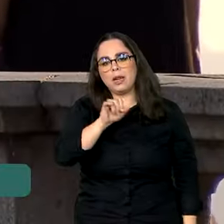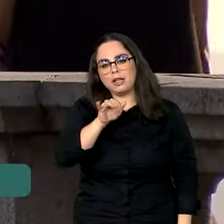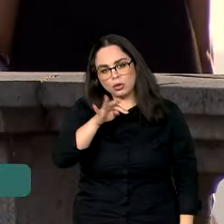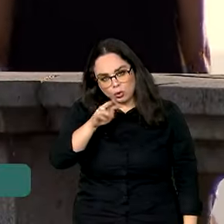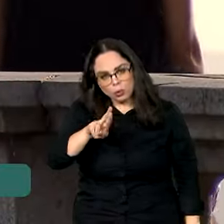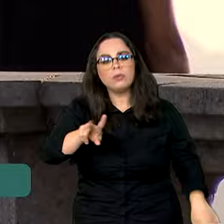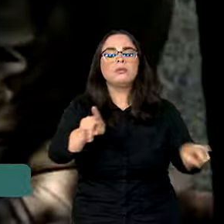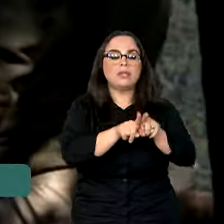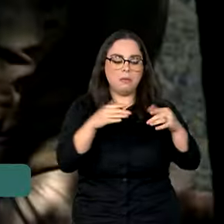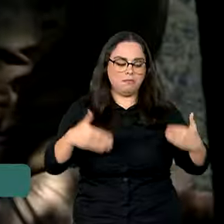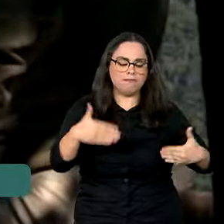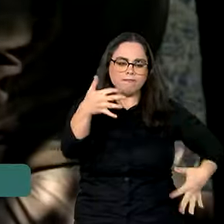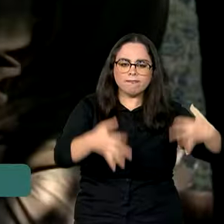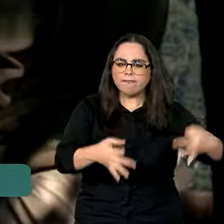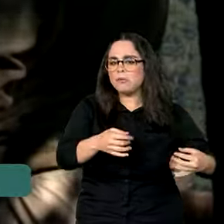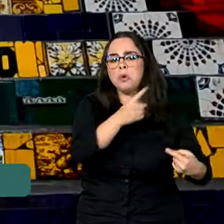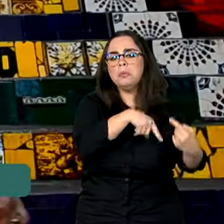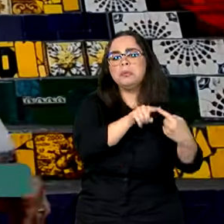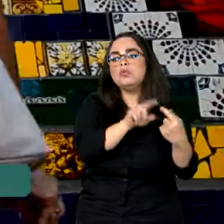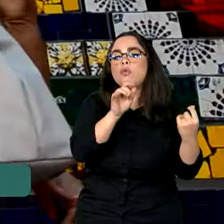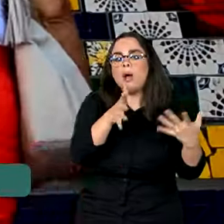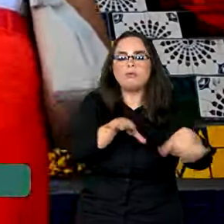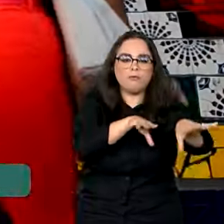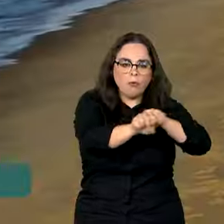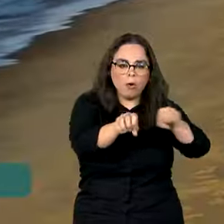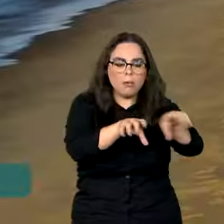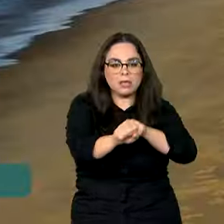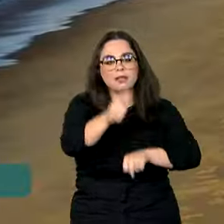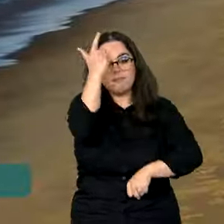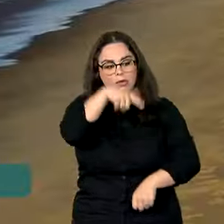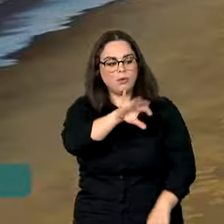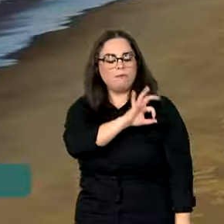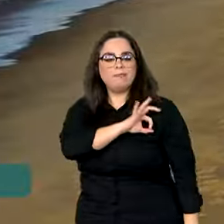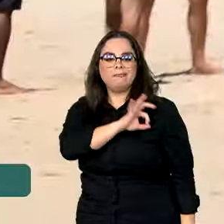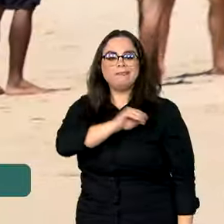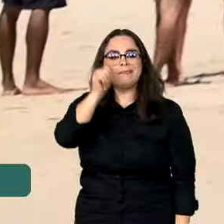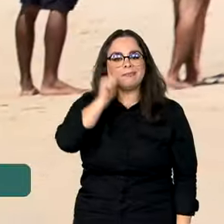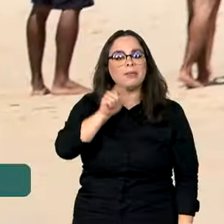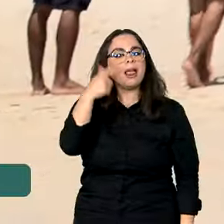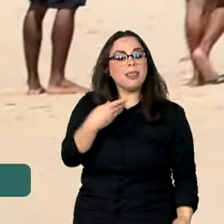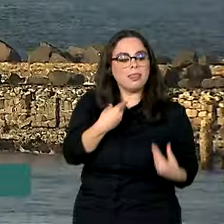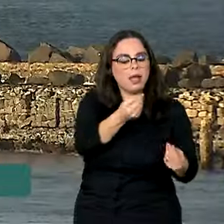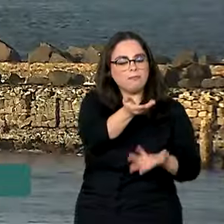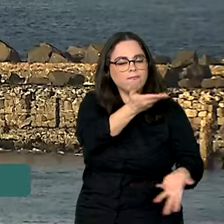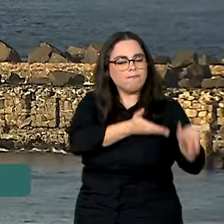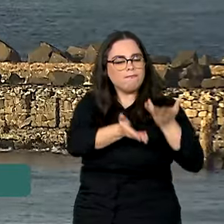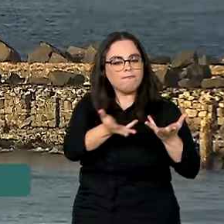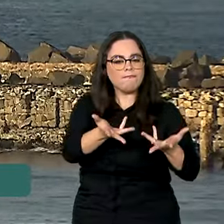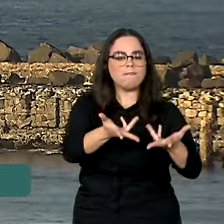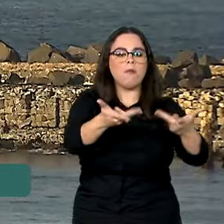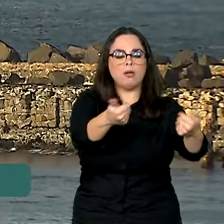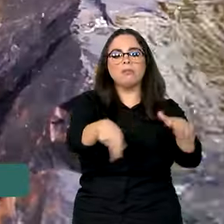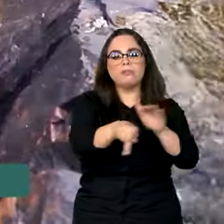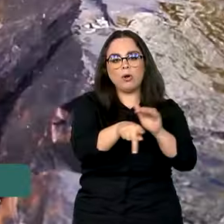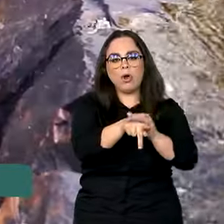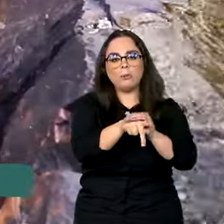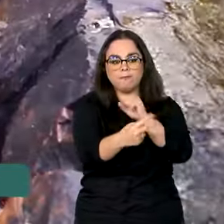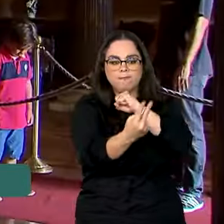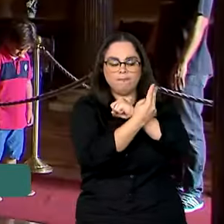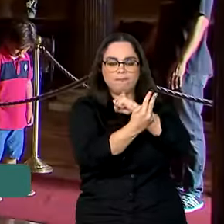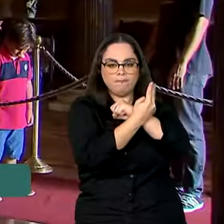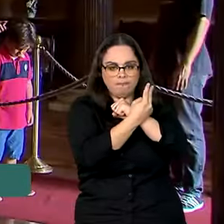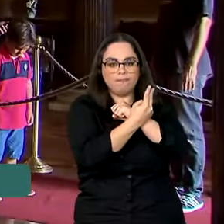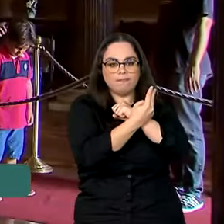Ministério da Justiça pretende capacitar policiais femininas para prestar um atendimento qualificado de